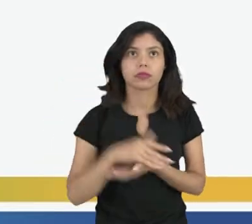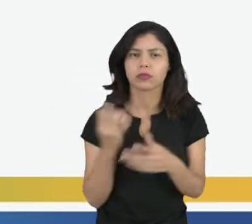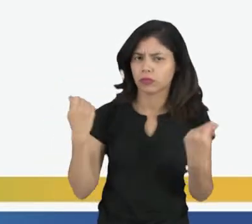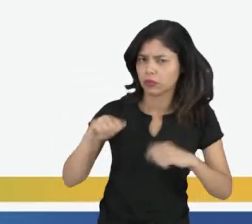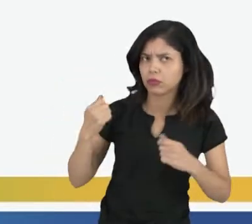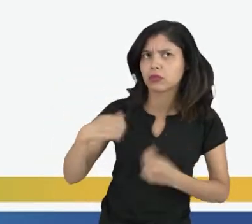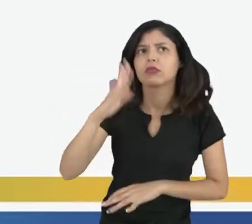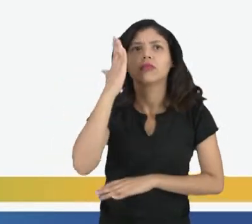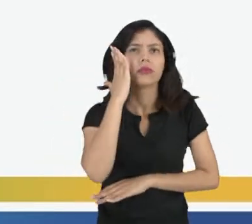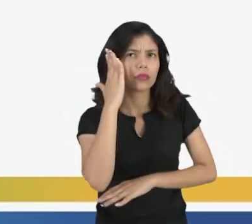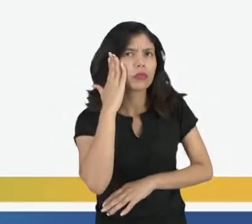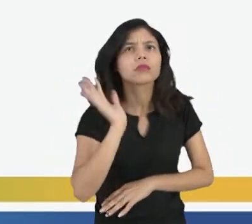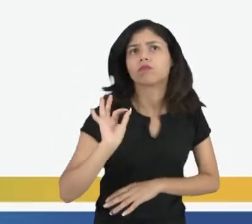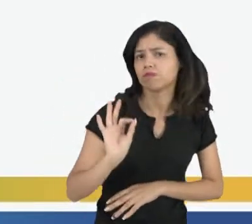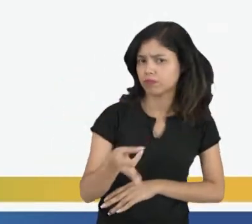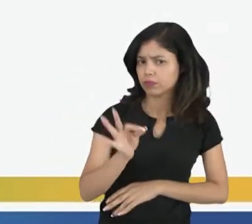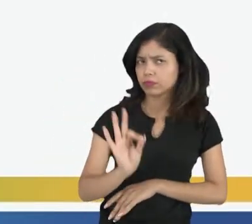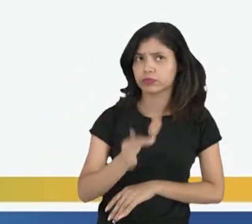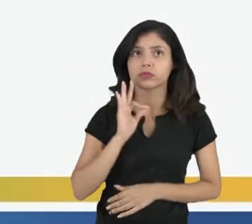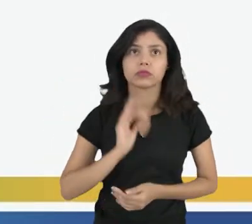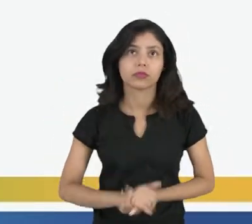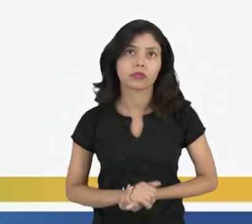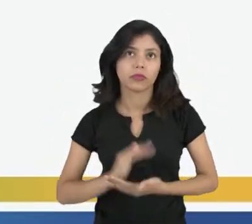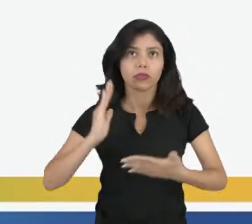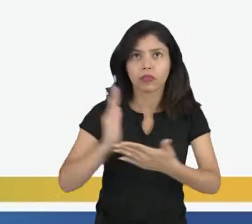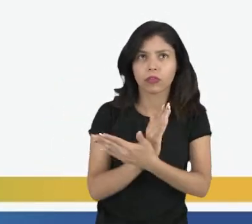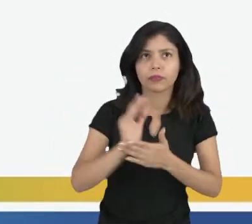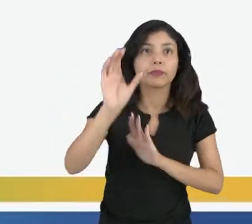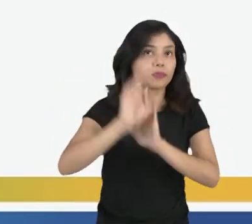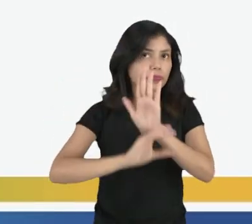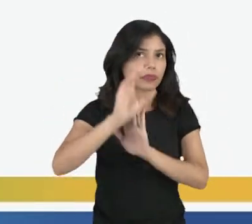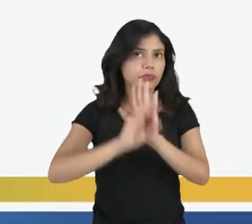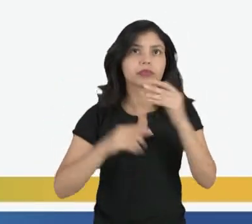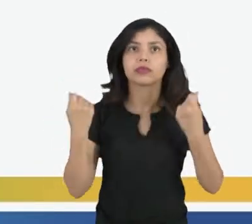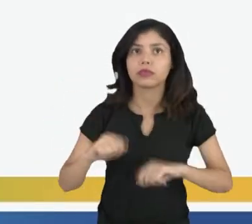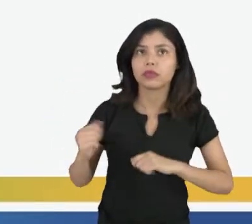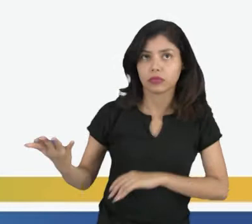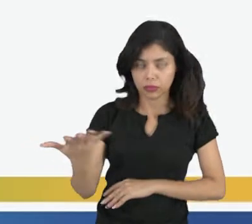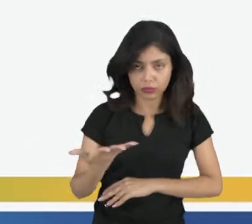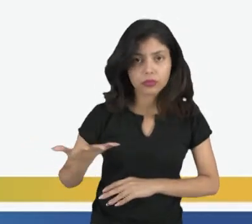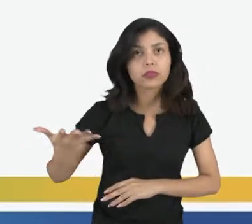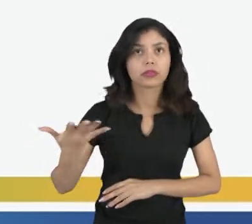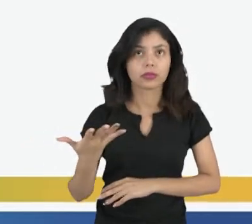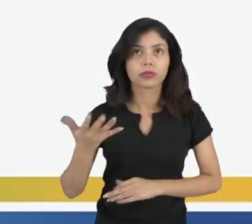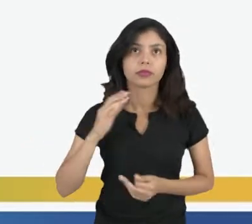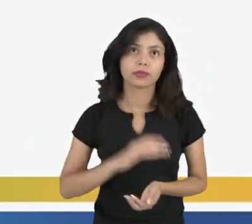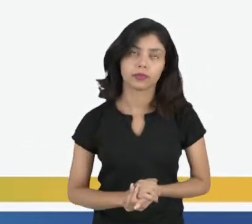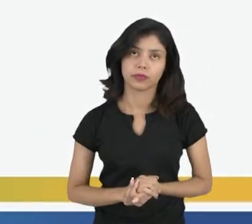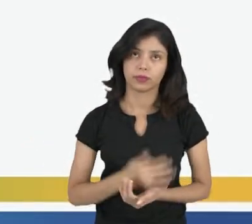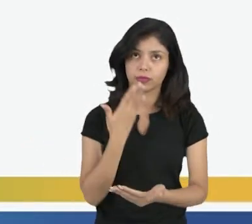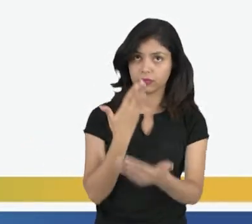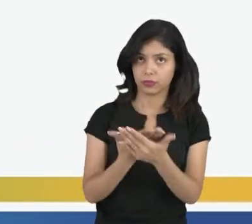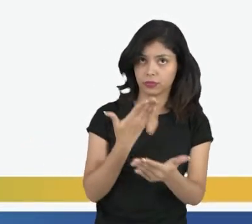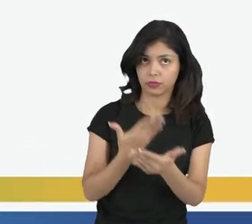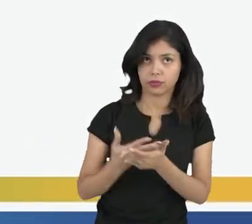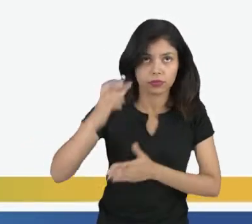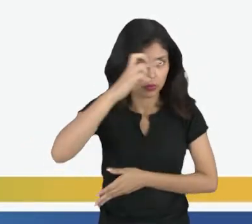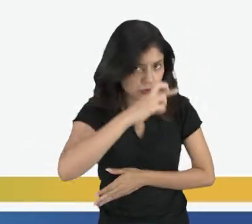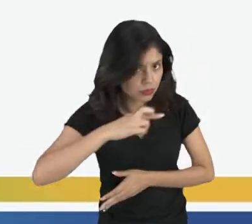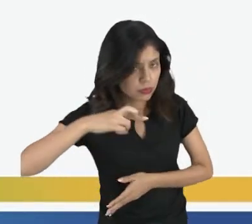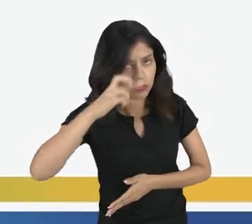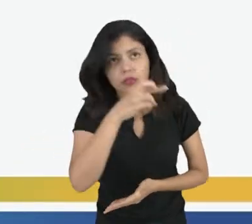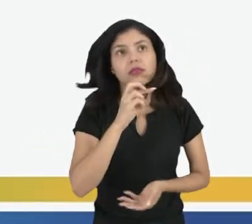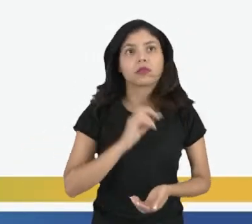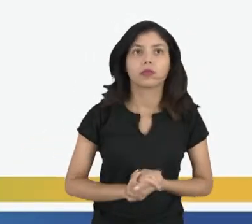muitas vezes precisamos compreender corretamente alguns conceitos que nos servem de base para